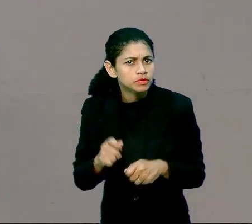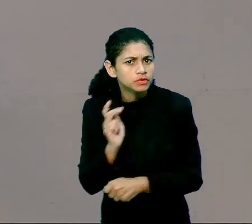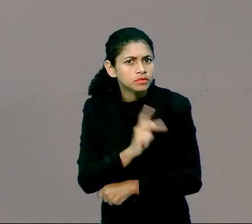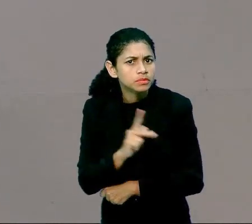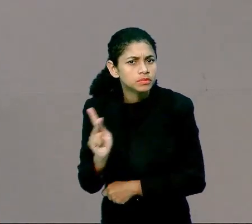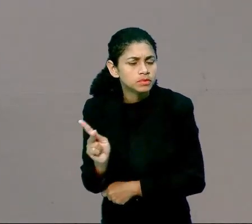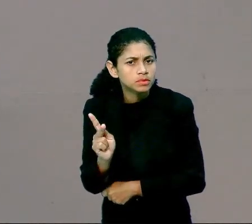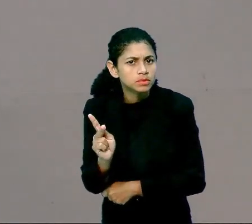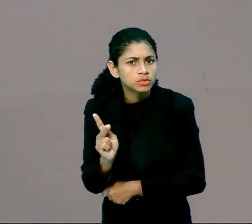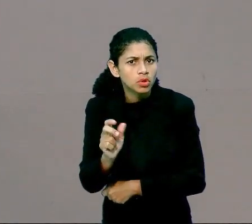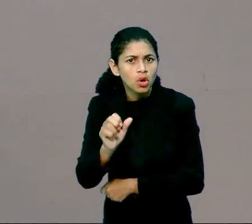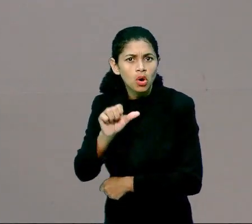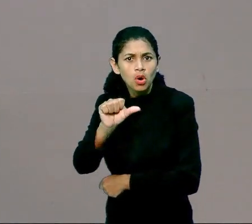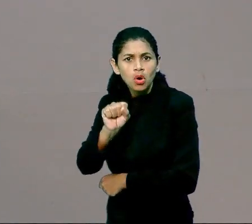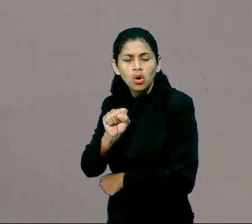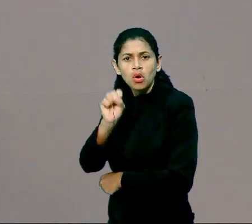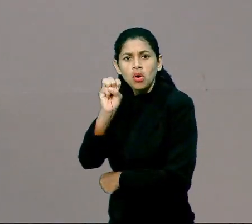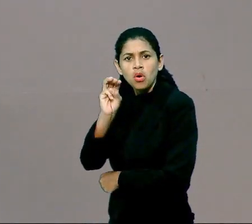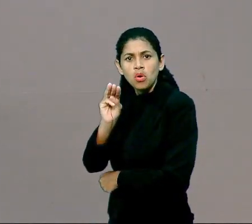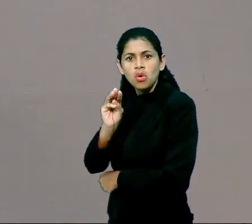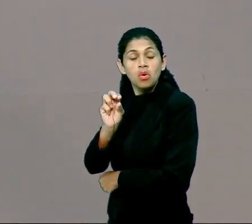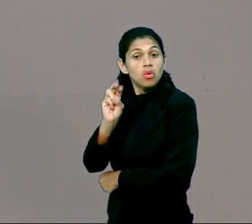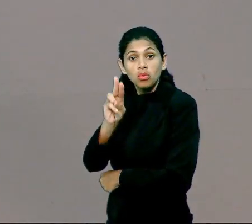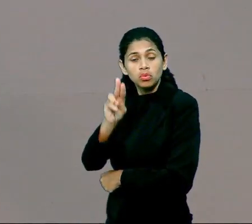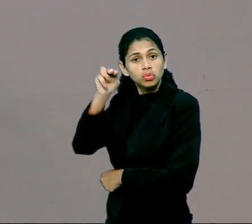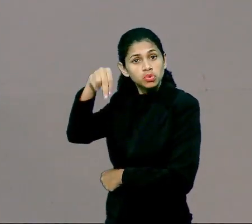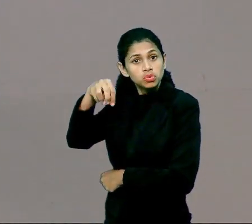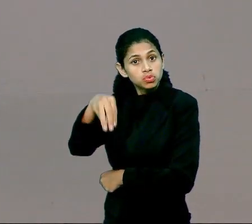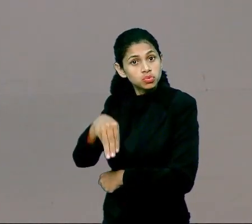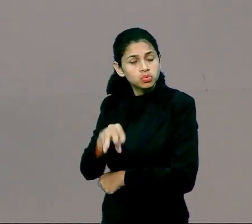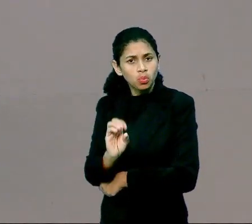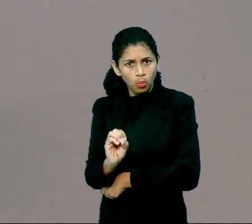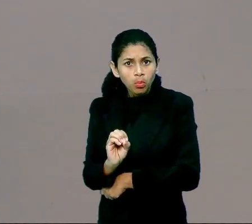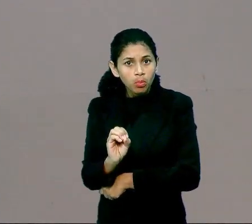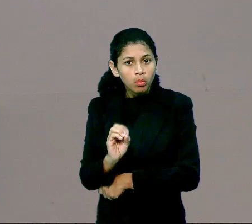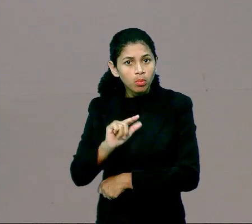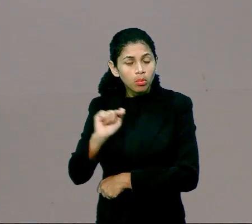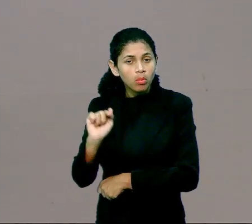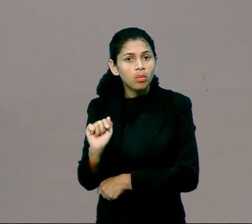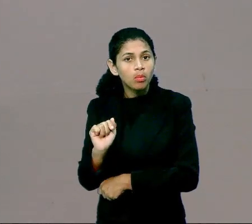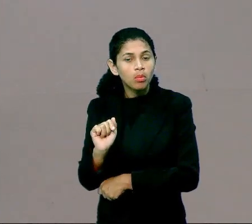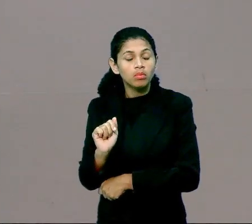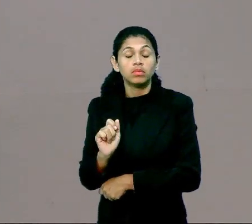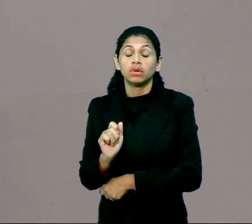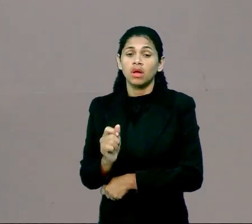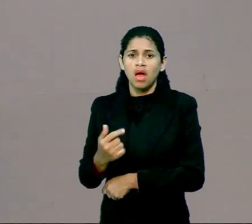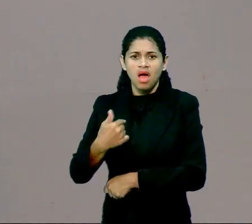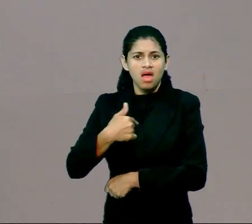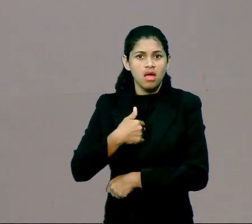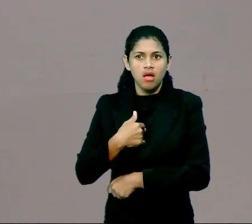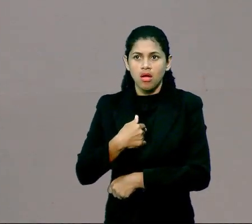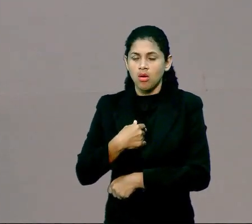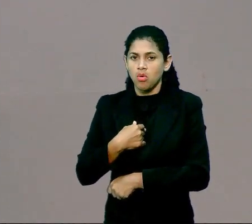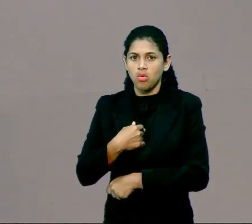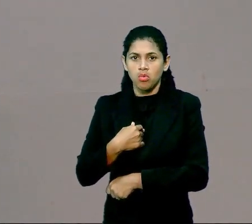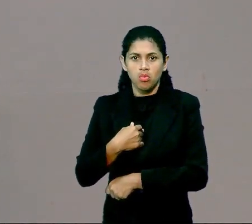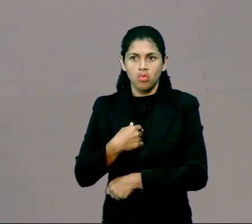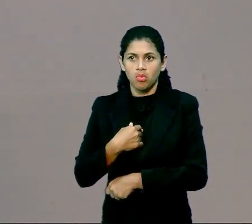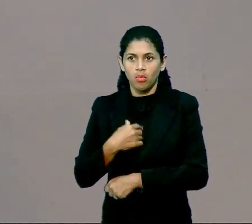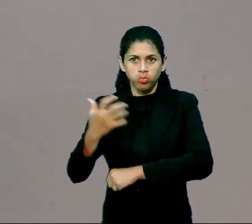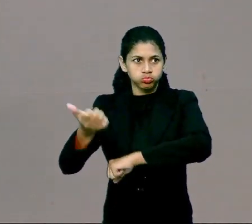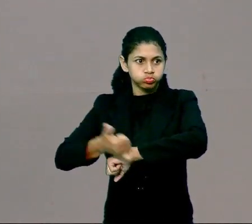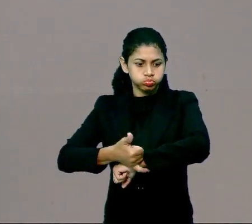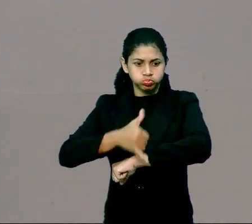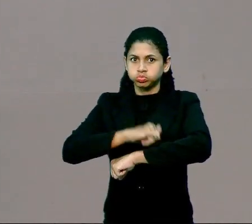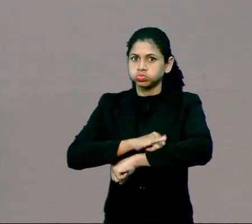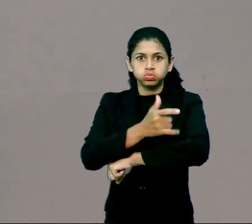praticar sumô na escola? Oxe, como não? Ah, professor, mas é quando eu sou gordo. Não se trata de uma estrutura física que determina